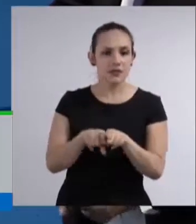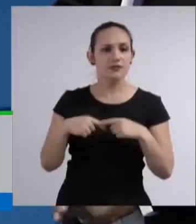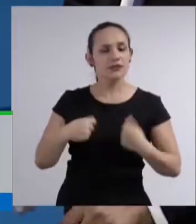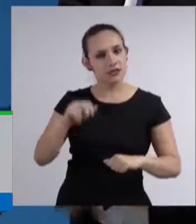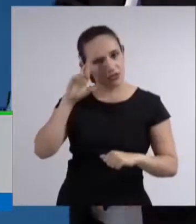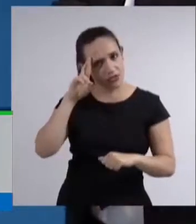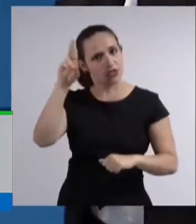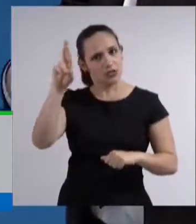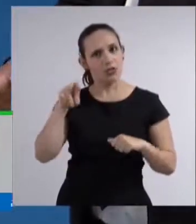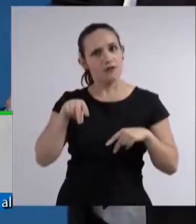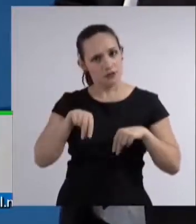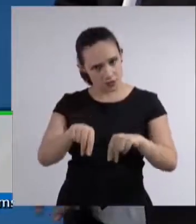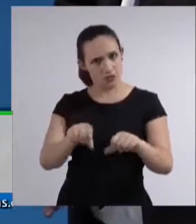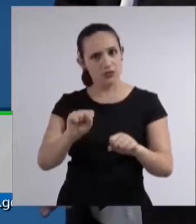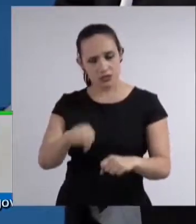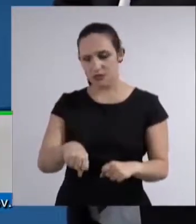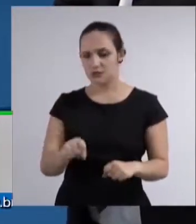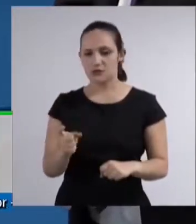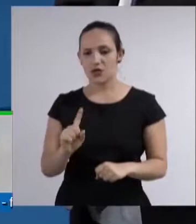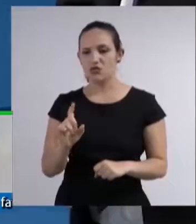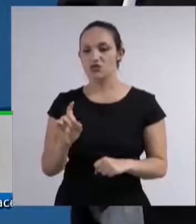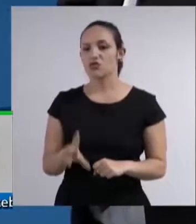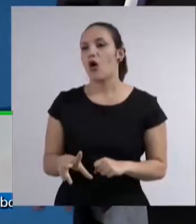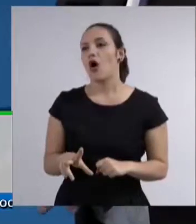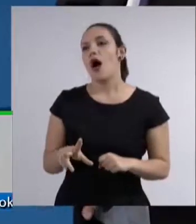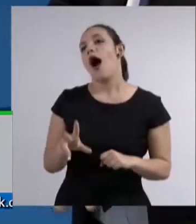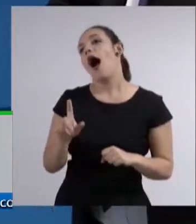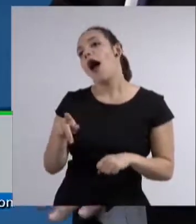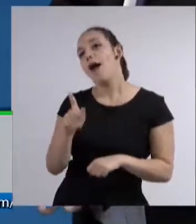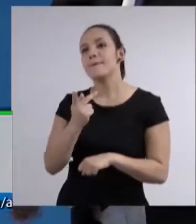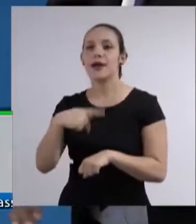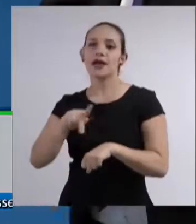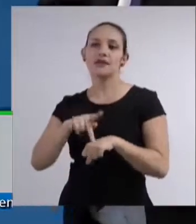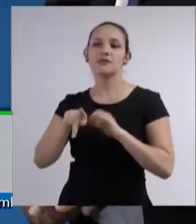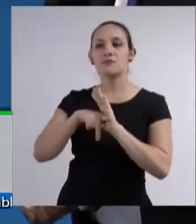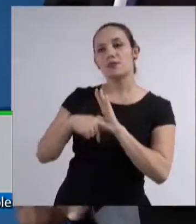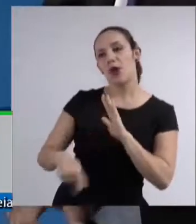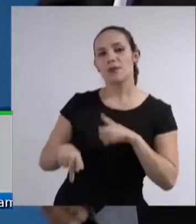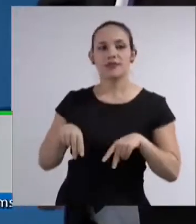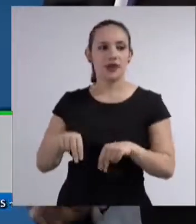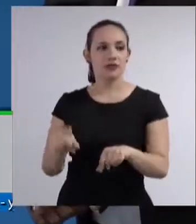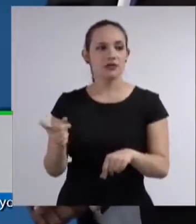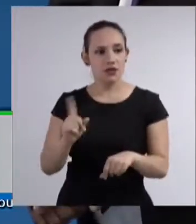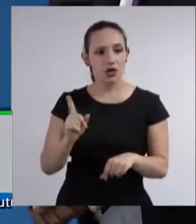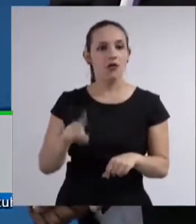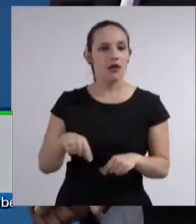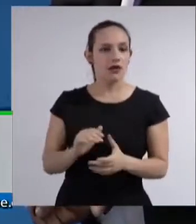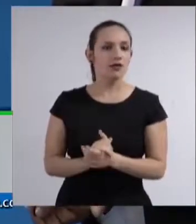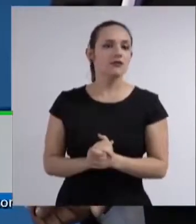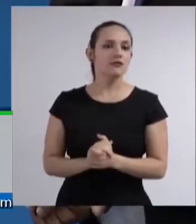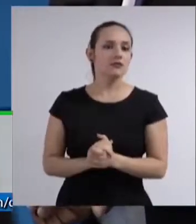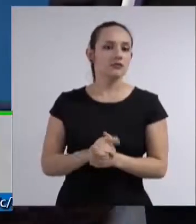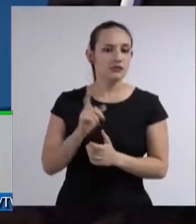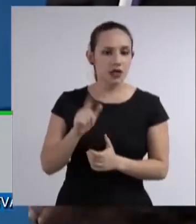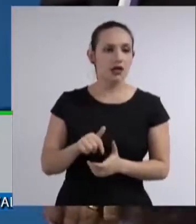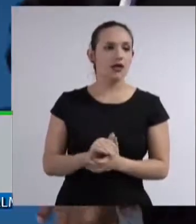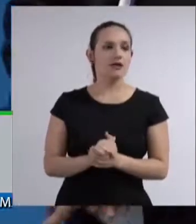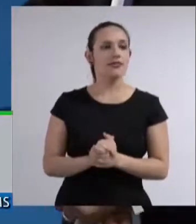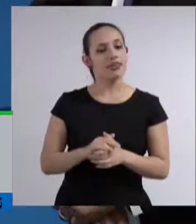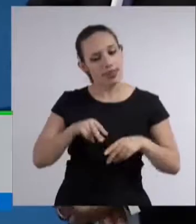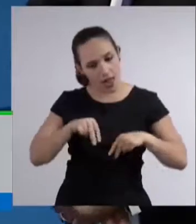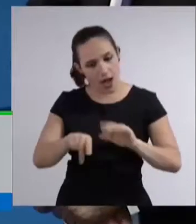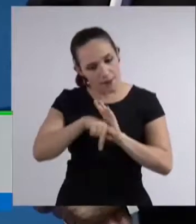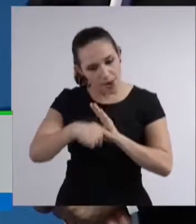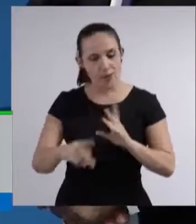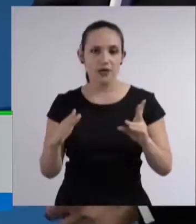proprietário rural, sim. E não terras da União falando que é terras indígenas. Não. Terra indígena tem que ser do indígena. Por isso,